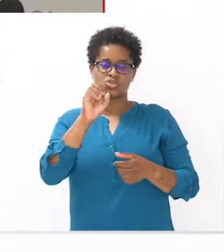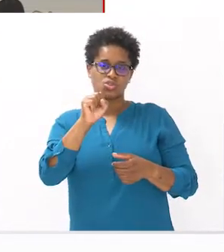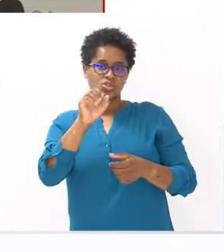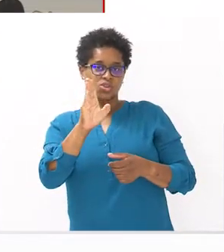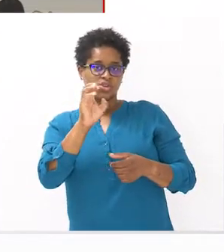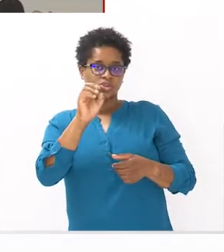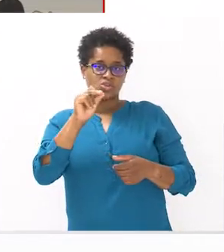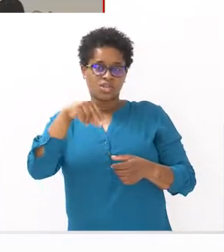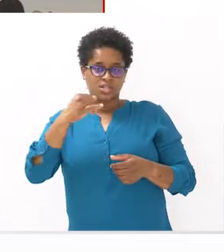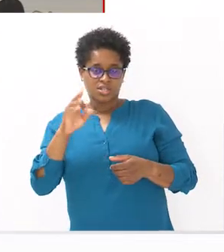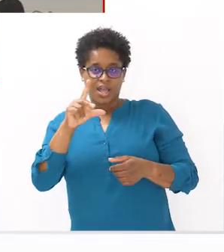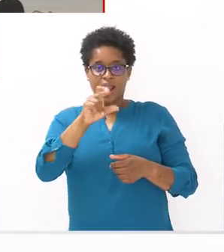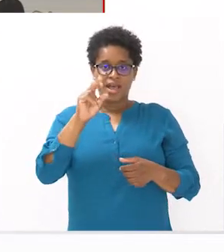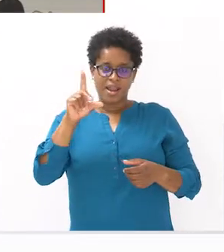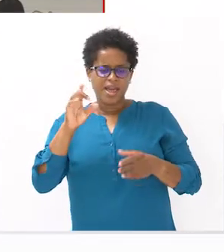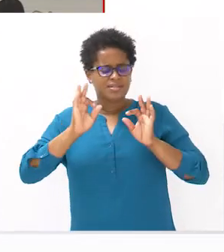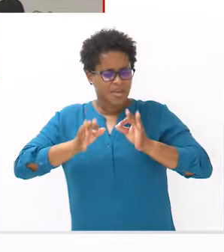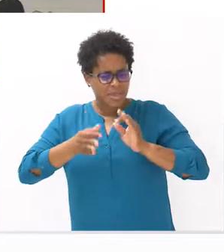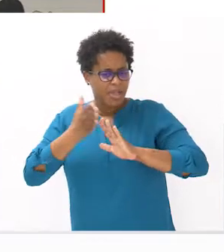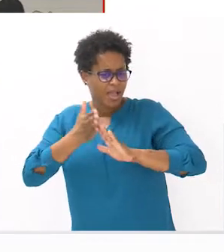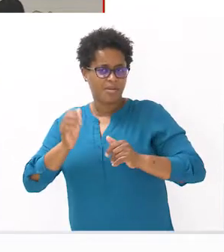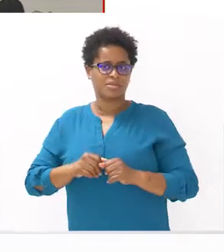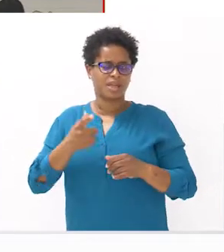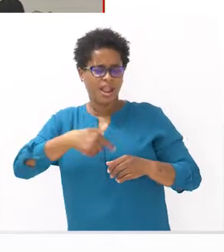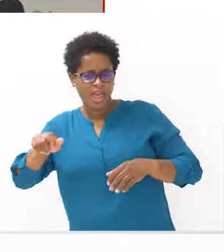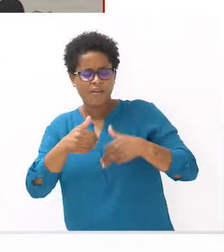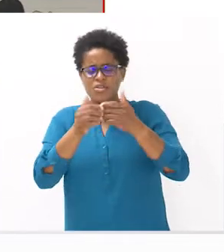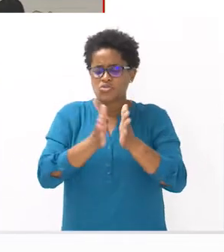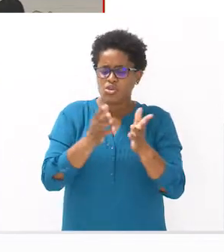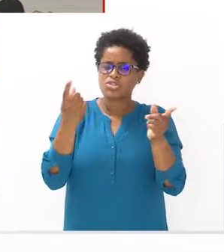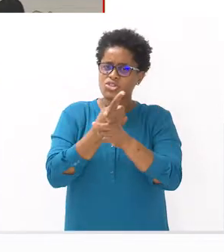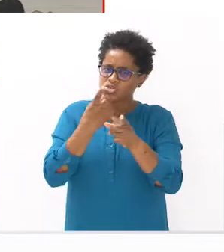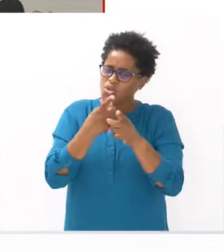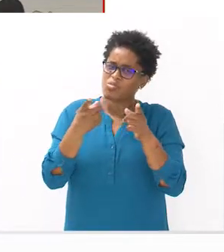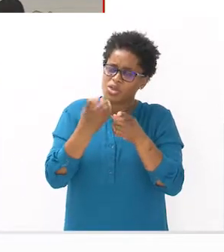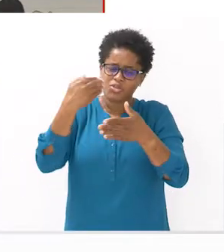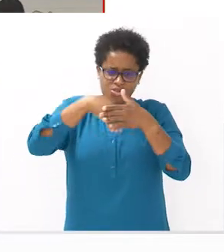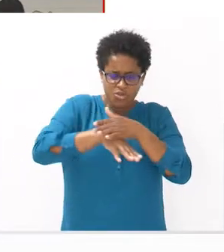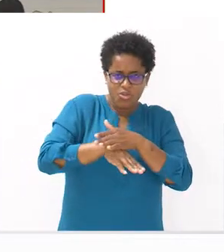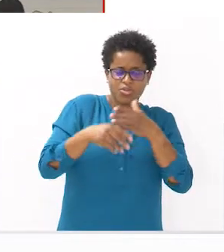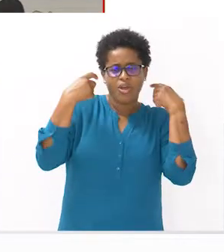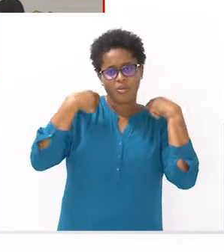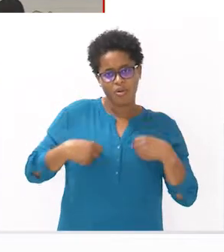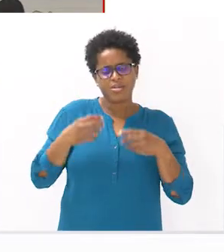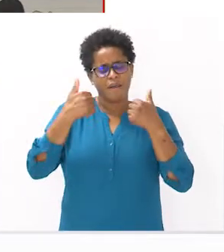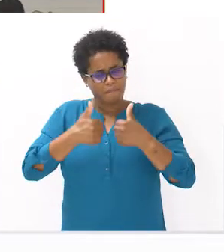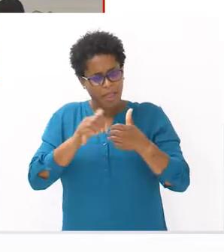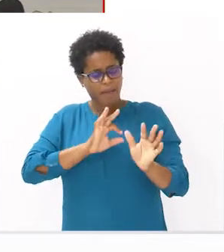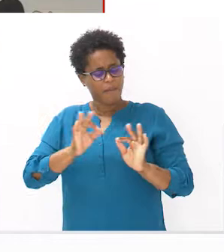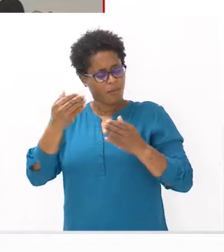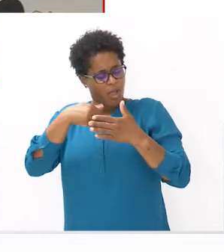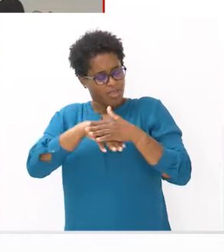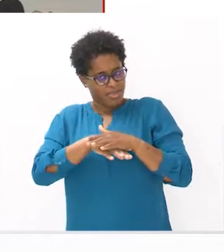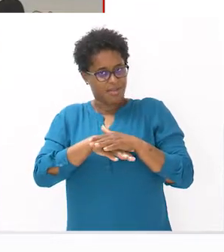a mais apressada. Leva todas as coisitas na pasta bem arrumada.